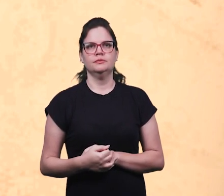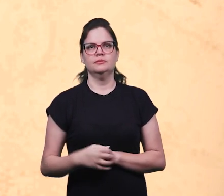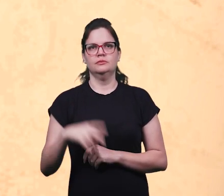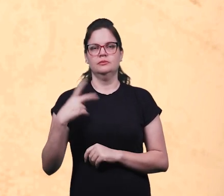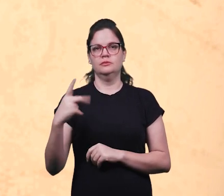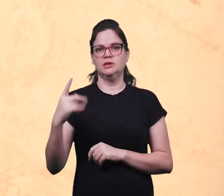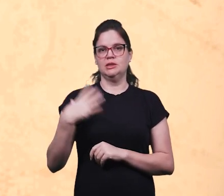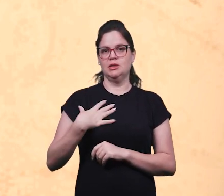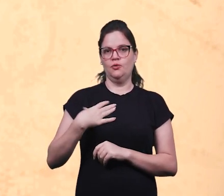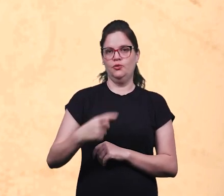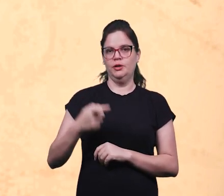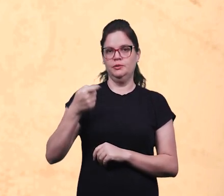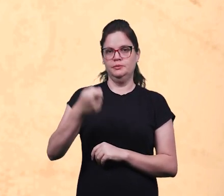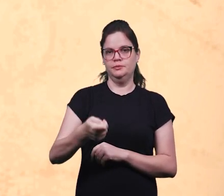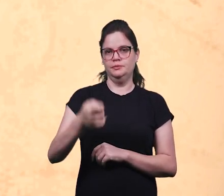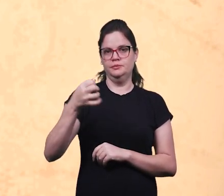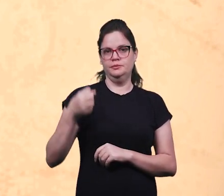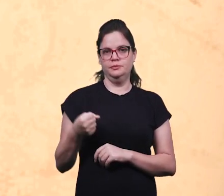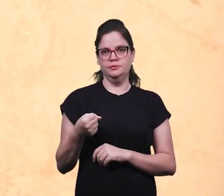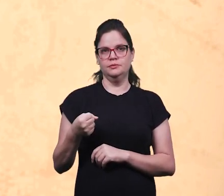filho Xerxes